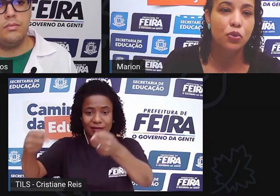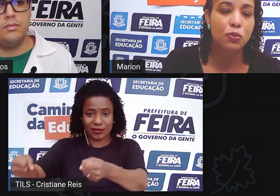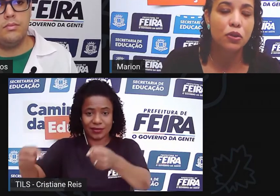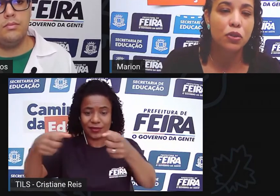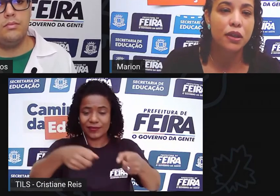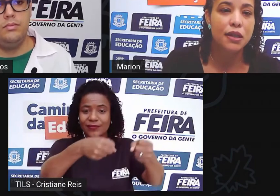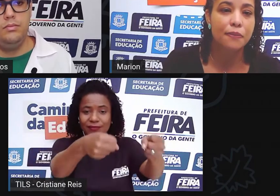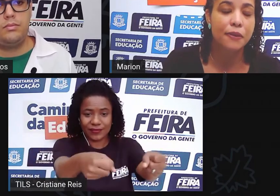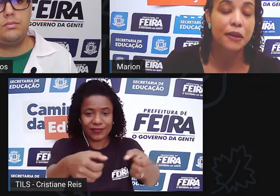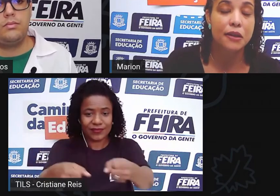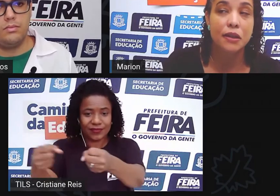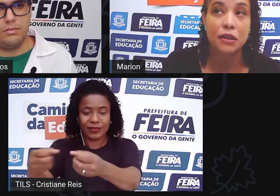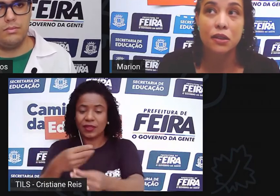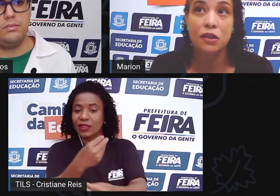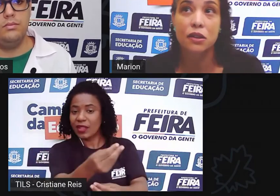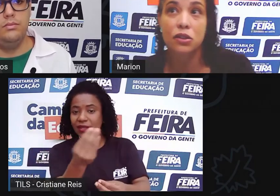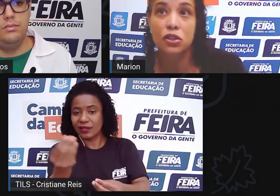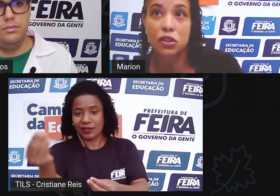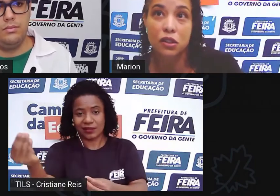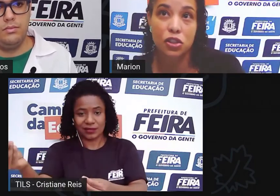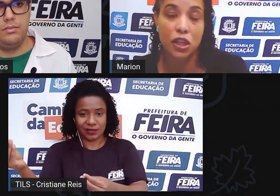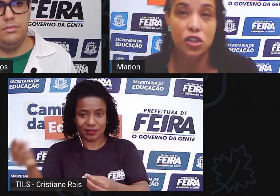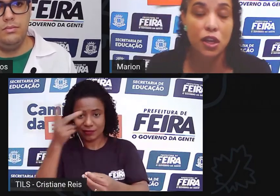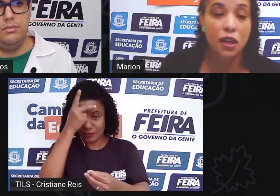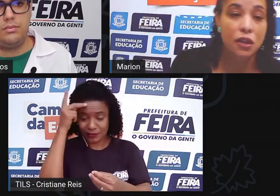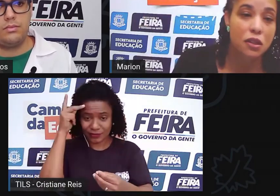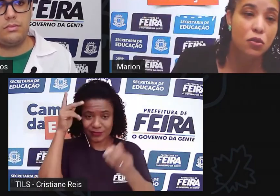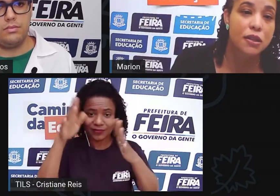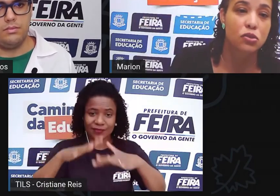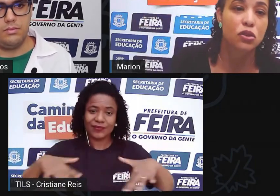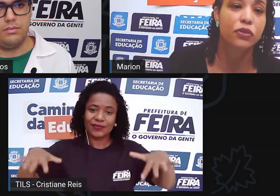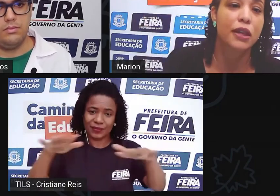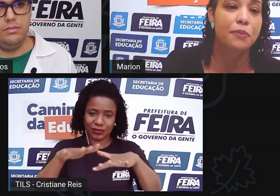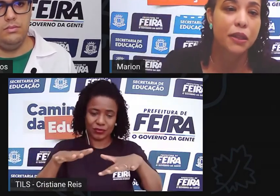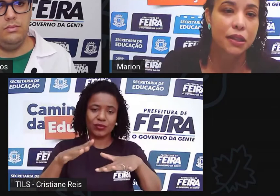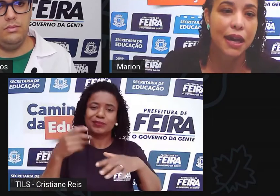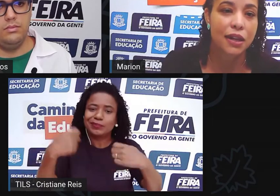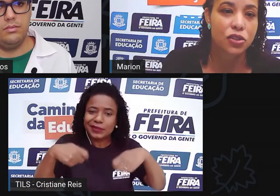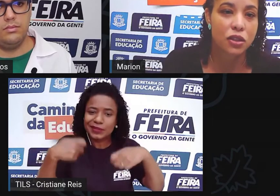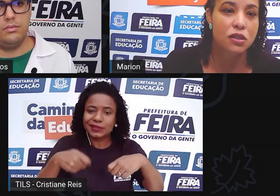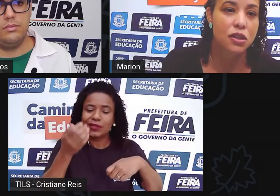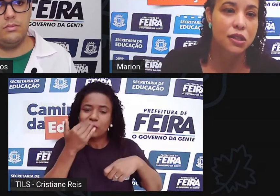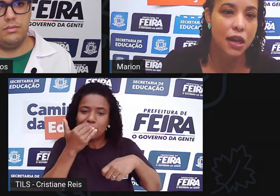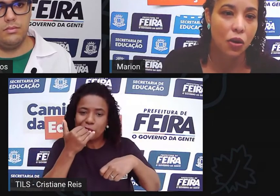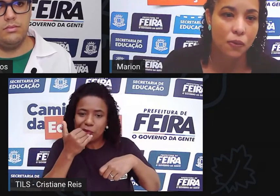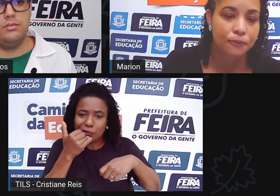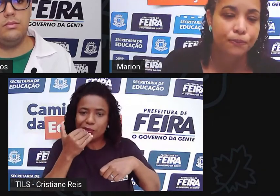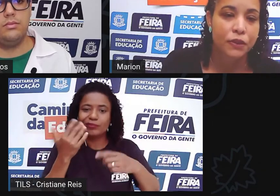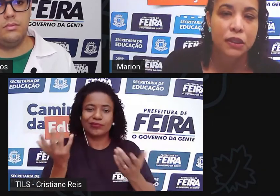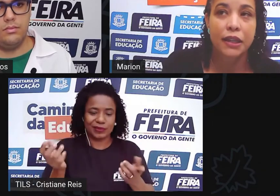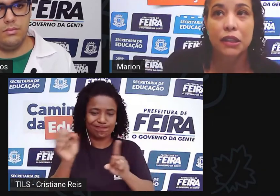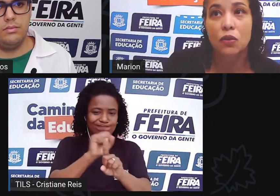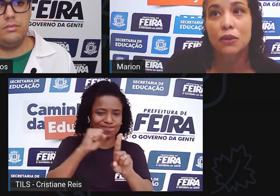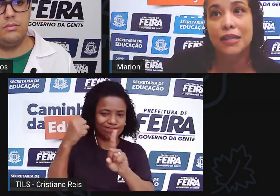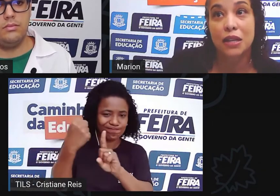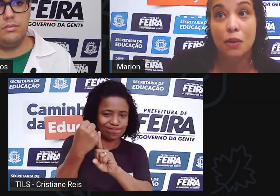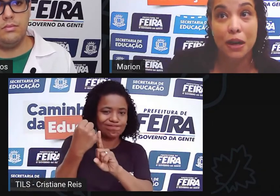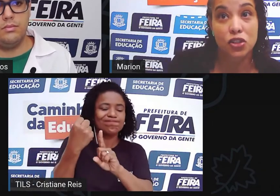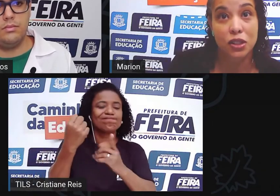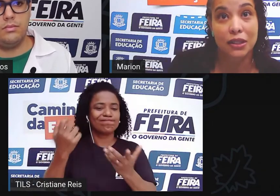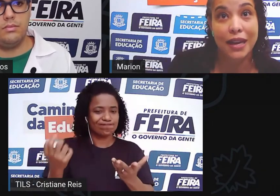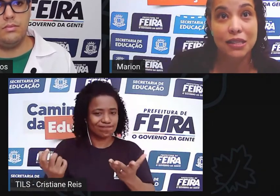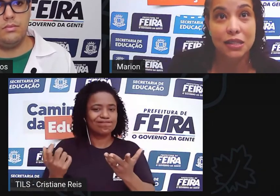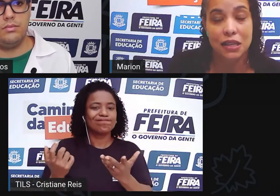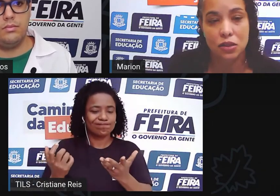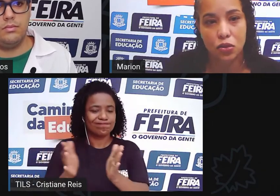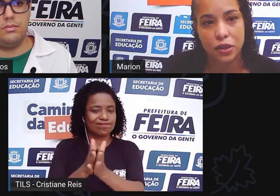um público que esteja em situação de vulnerabilidade social. Né? Então, nasceu a